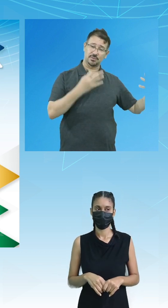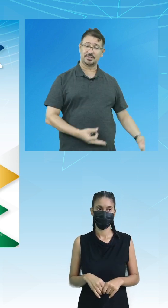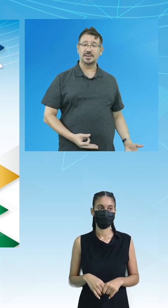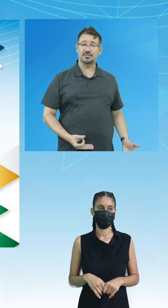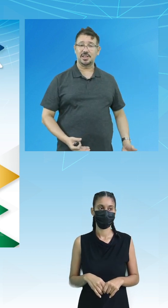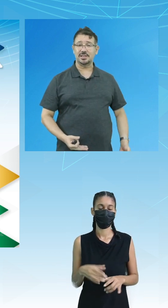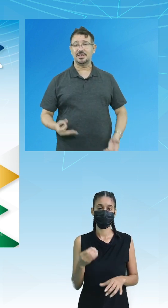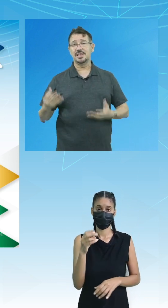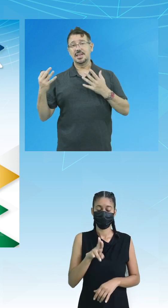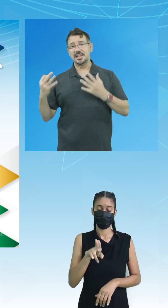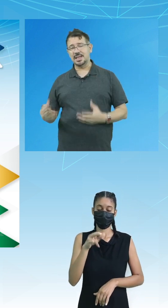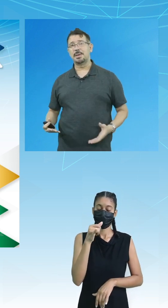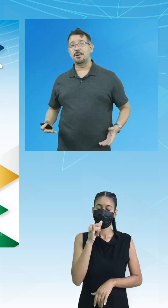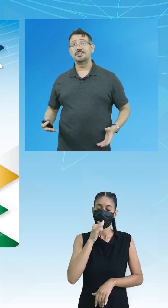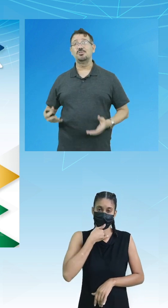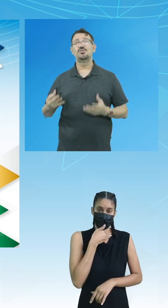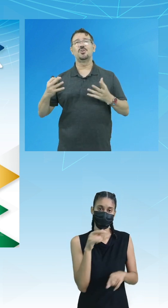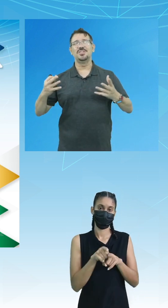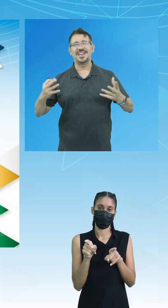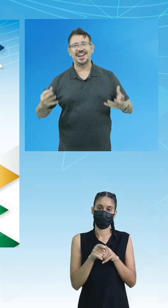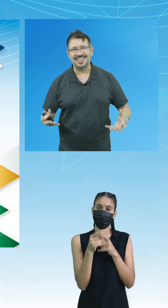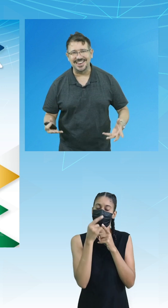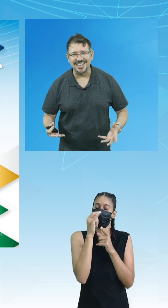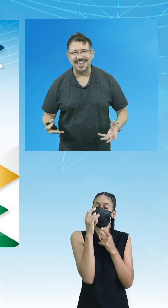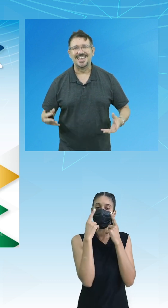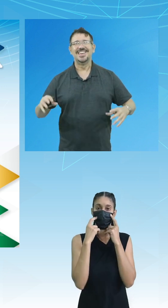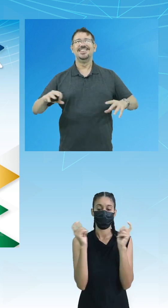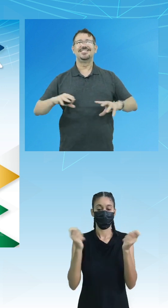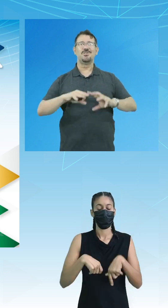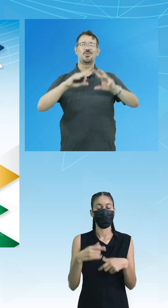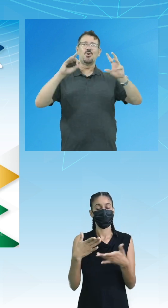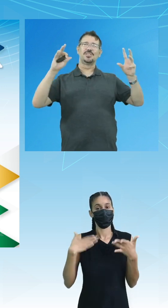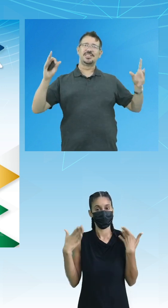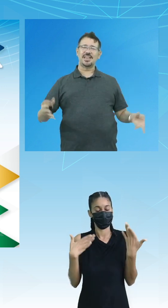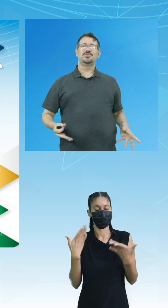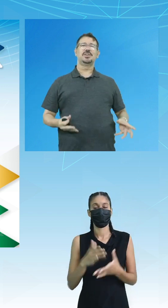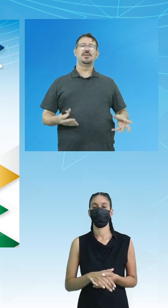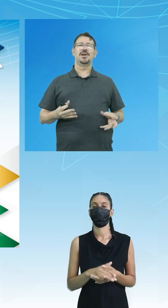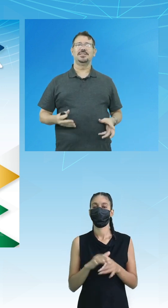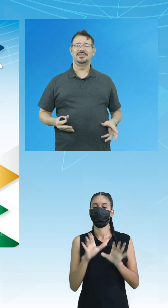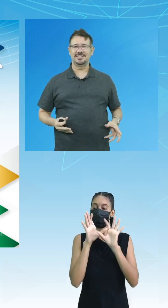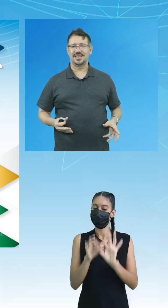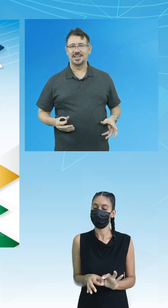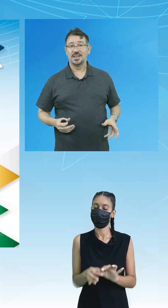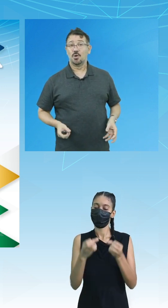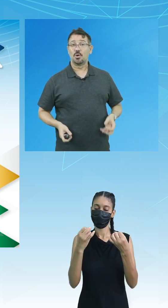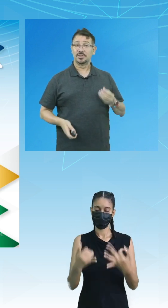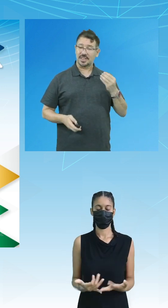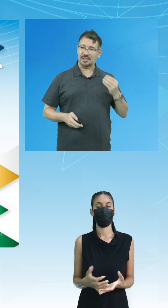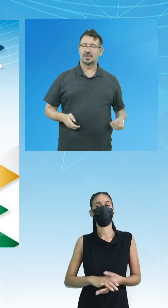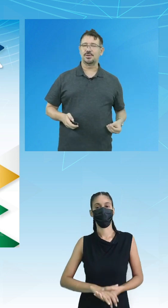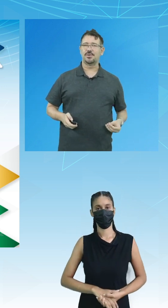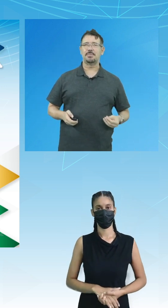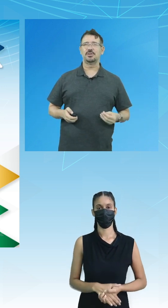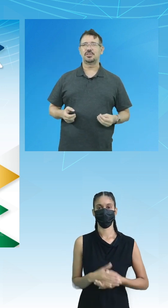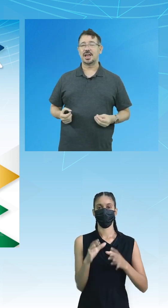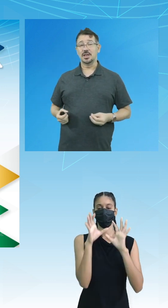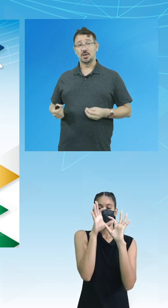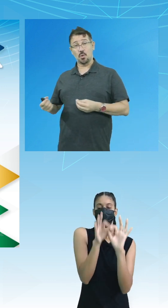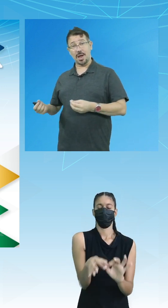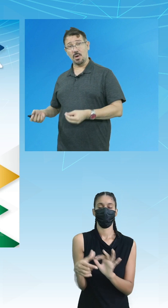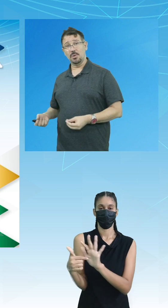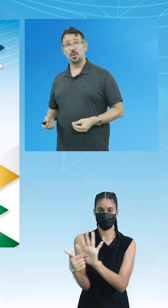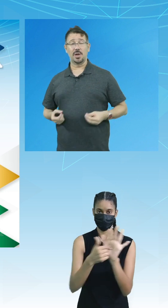muitas vezes, tristeza e também pode ser um choro de alegria. Isso é um contexto que vai dizer, contexto que vai